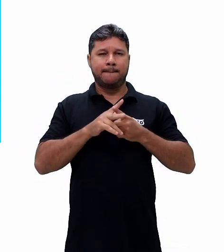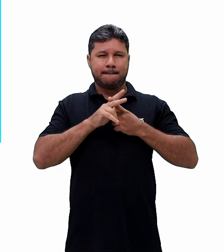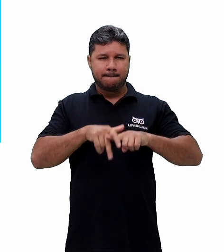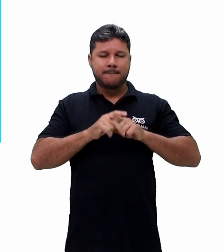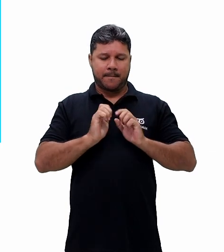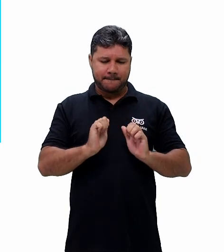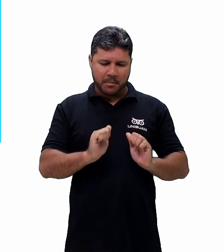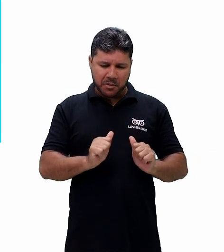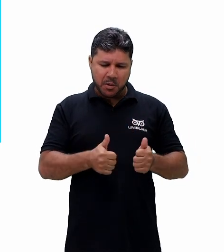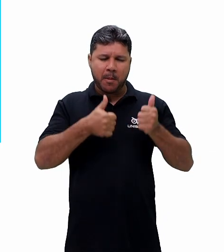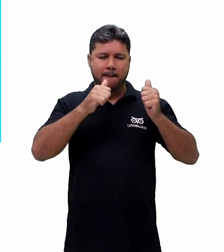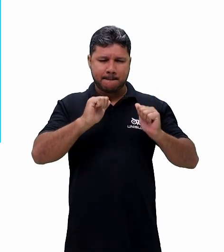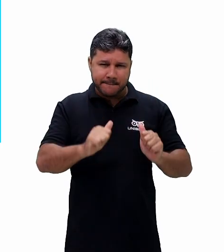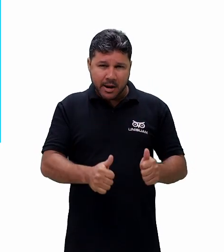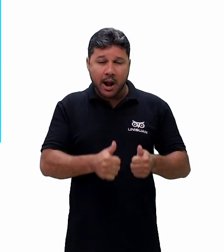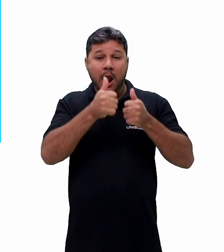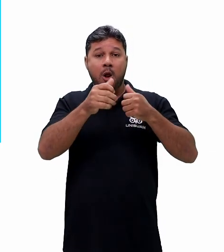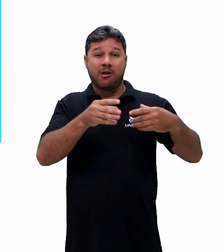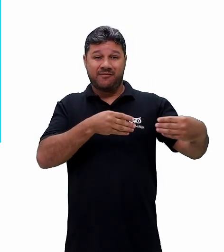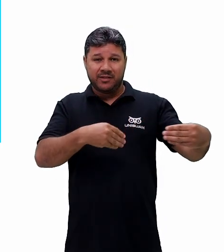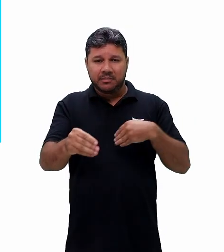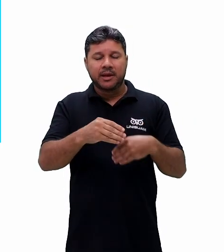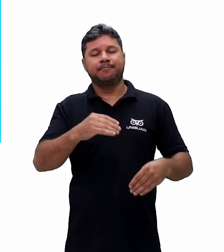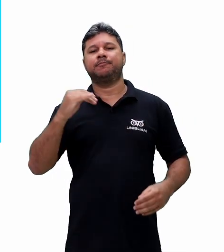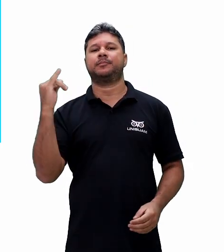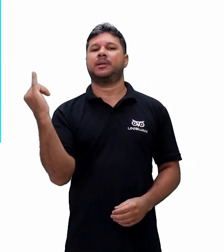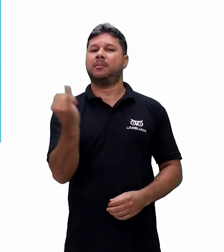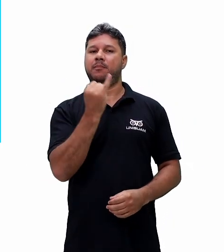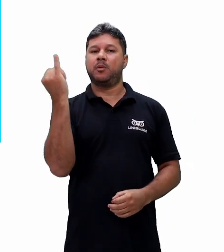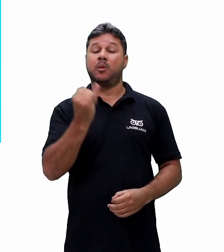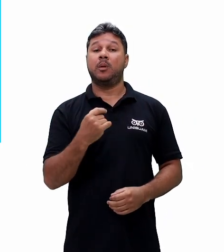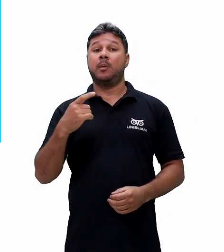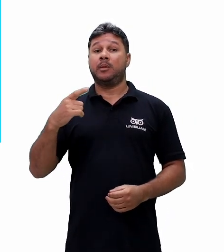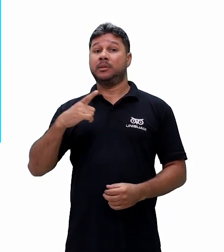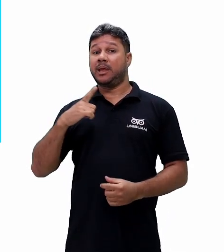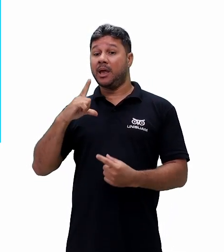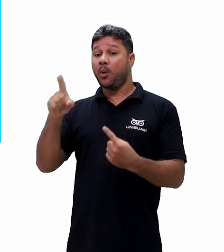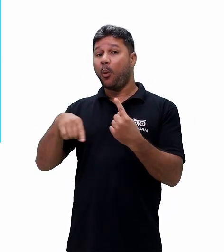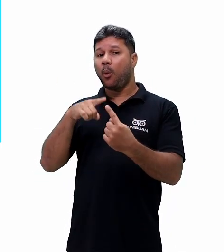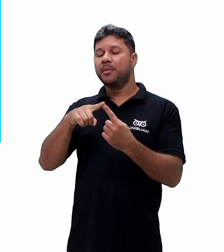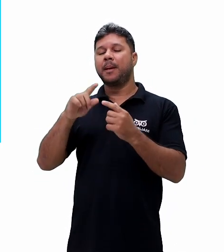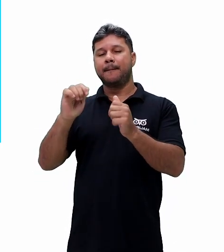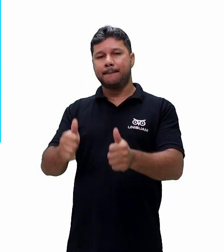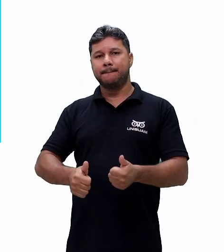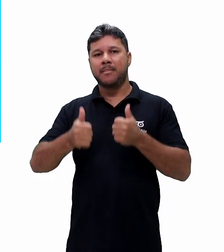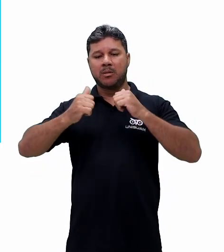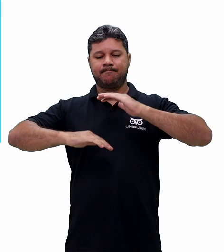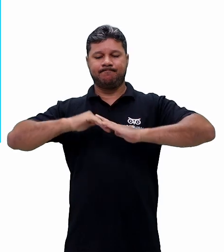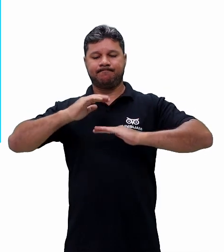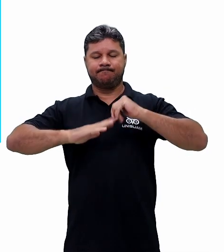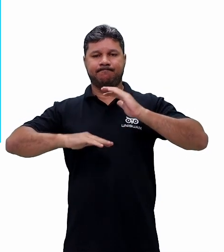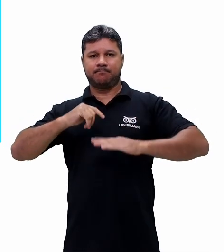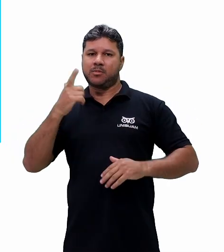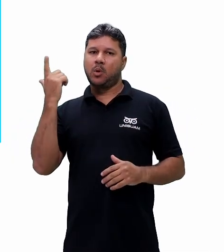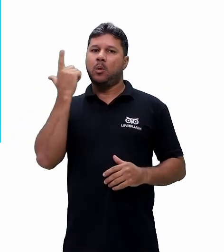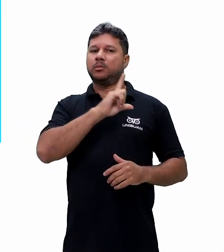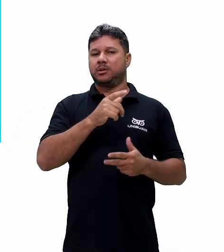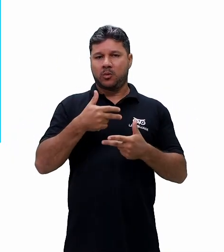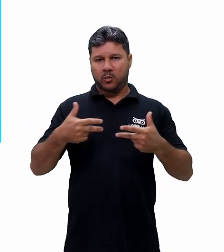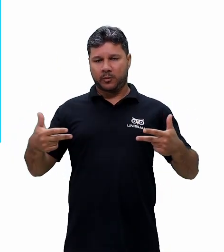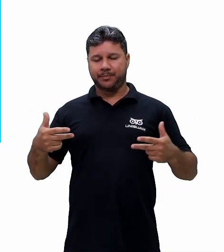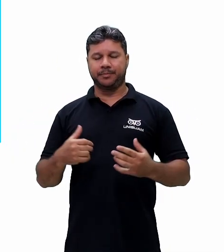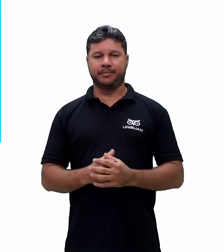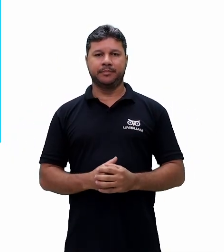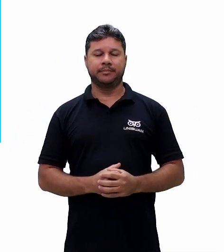flexibilidade é algo de grande importância quando se tem como objetivo melhorar a aptidão física.